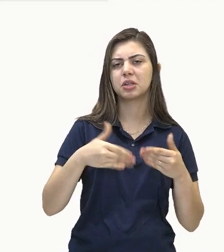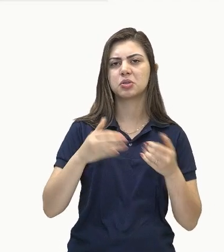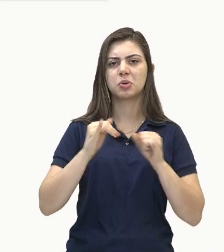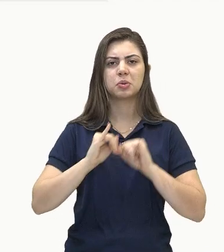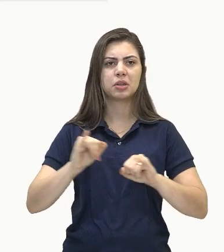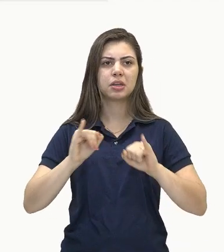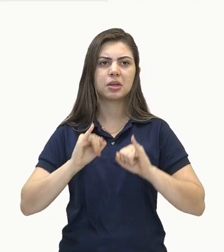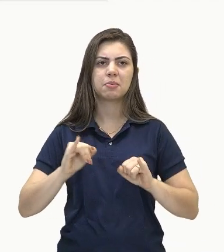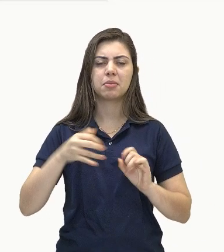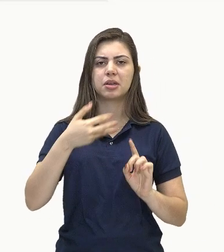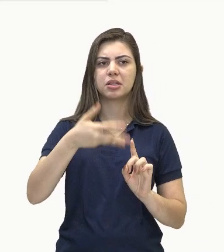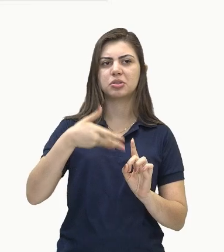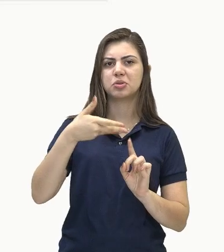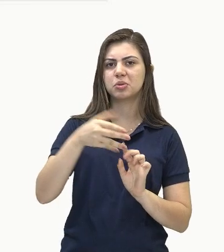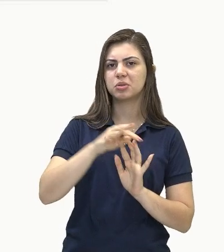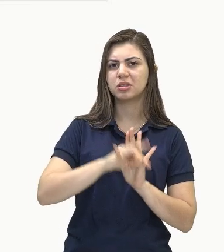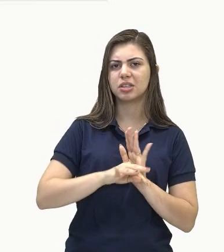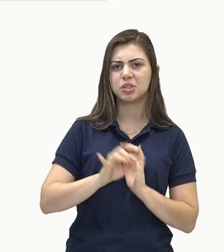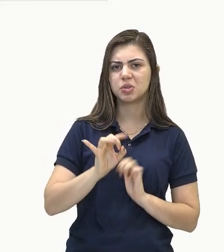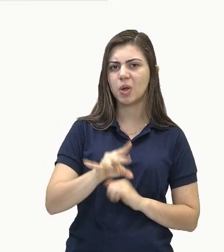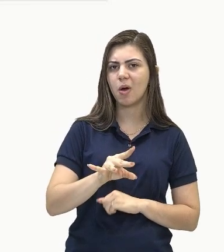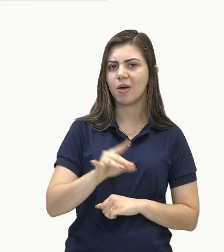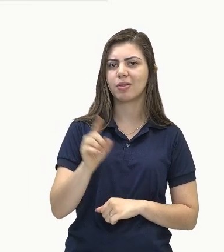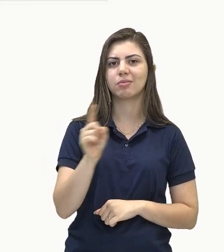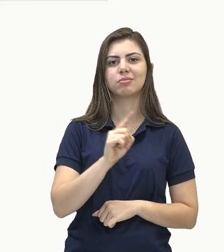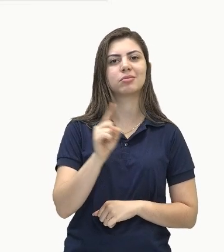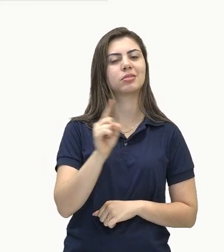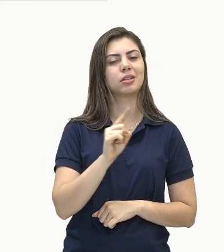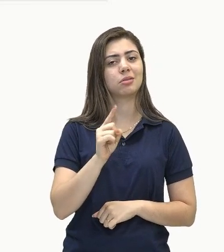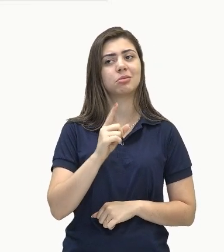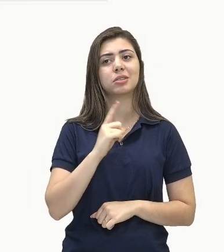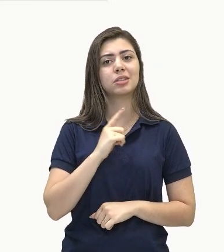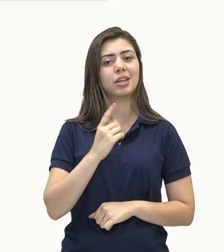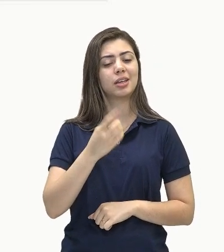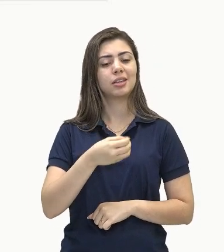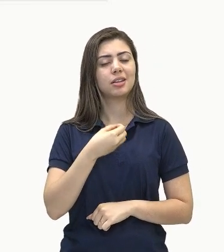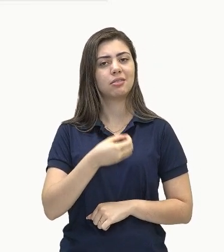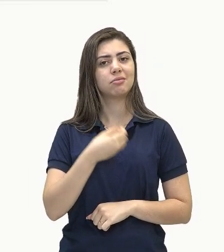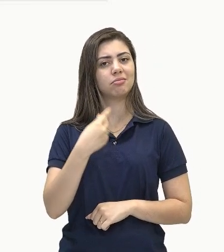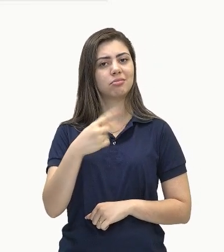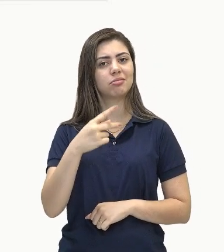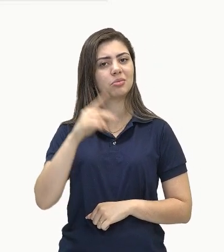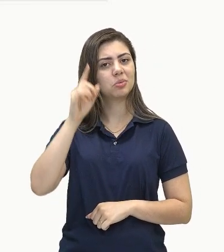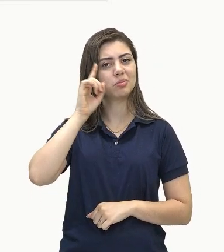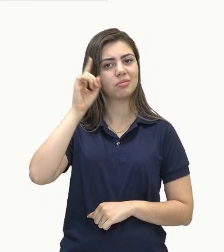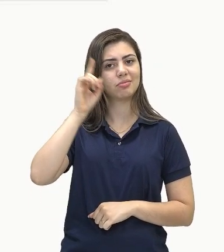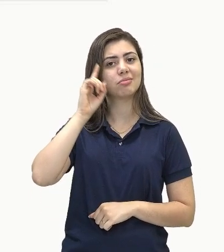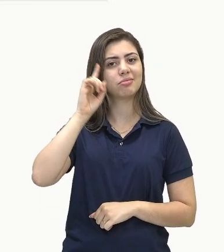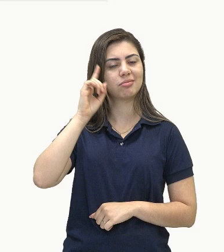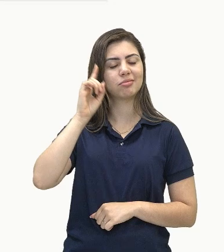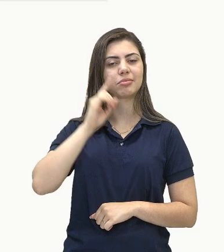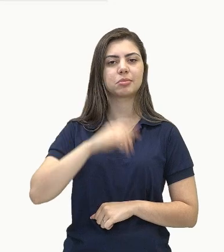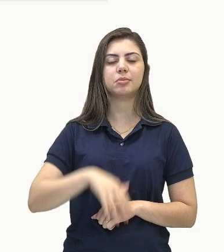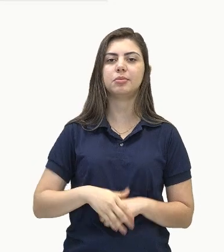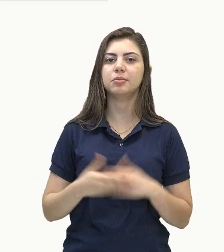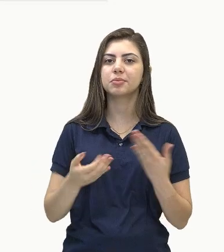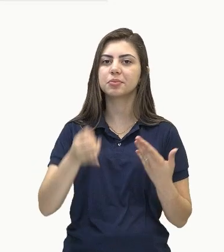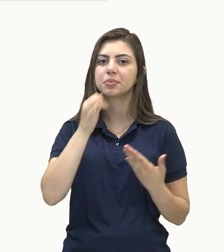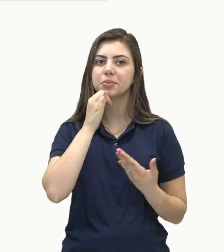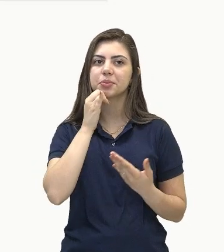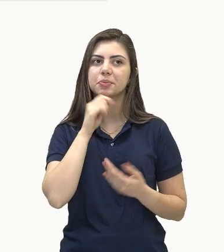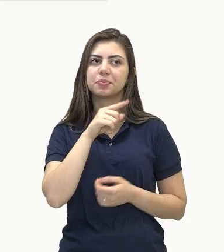campanhas, nos discursos e nos textos opinativos. Ela está presente no seu dia a dia. Quando você assiste,